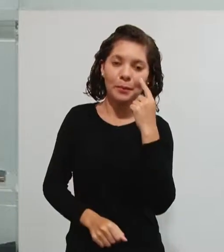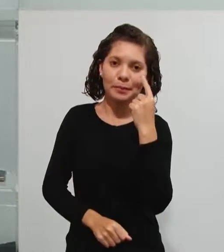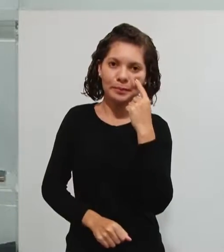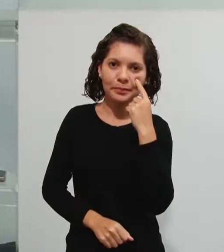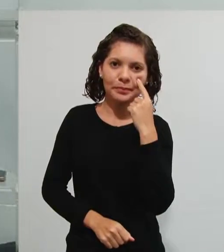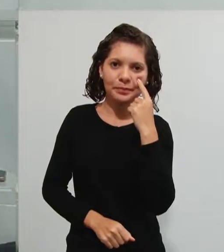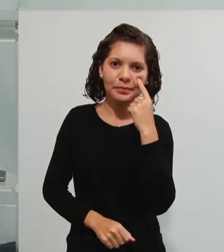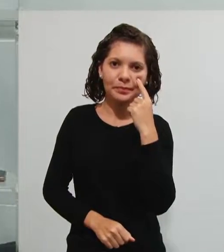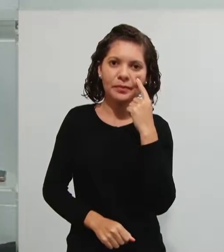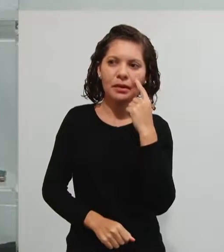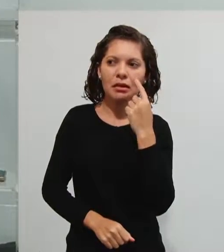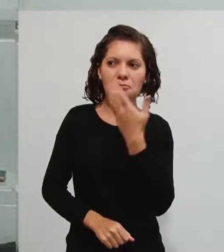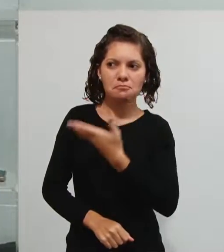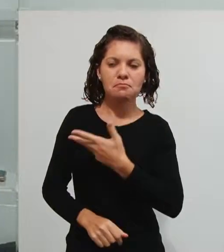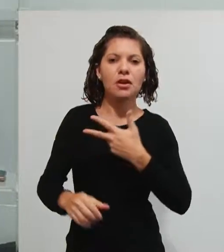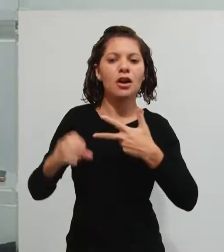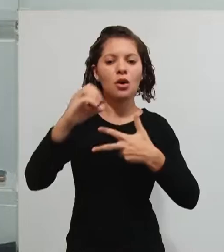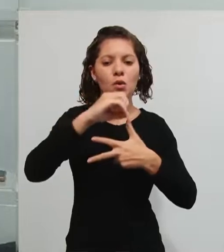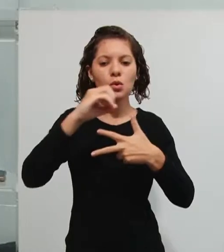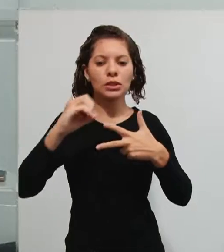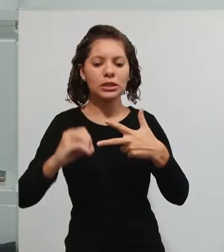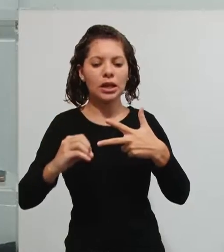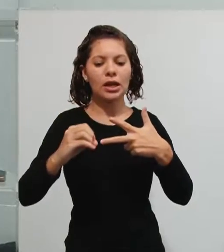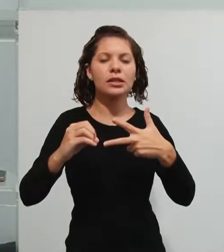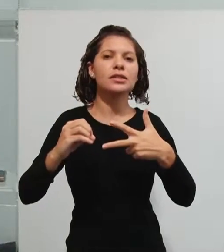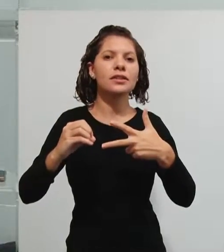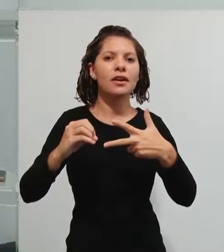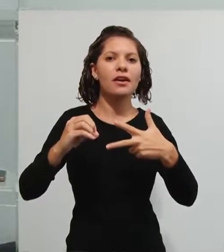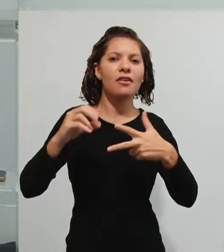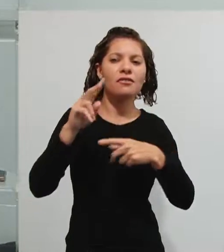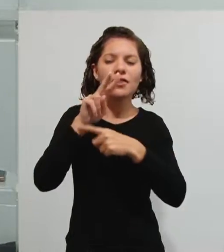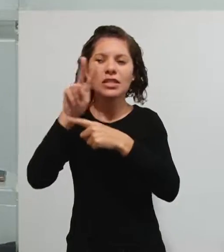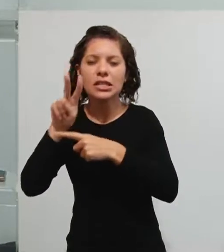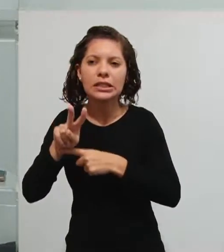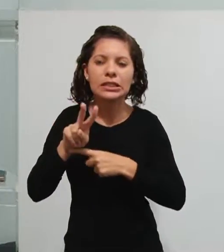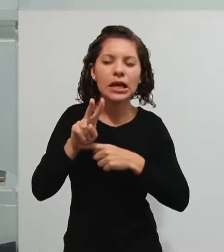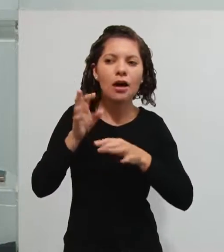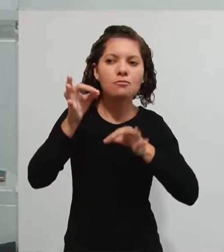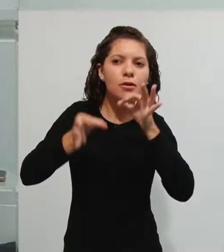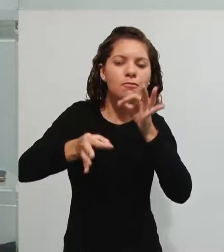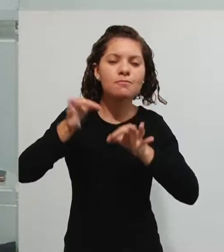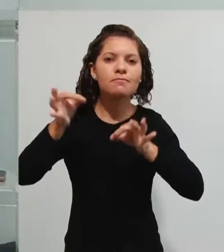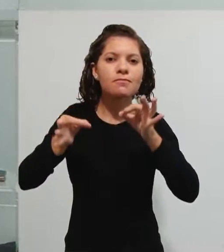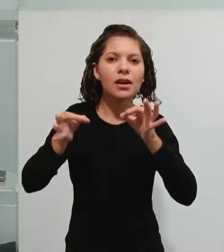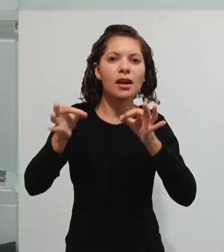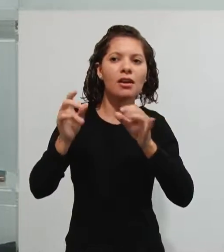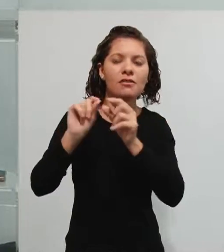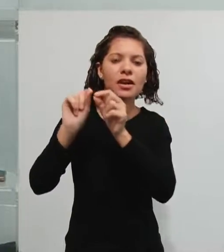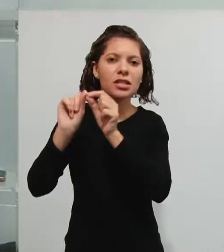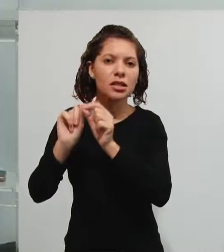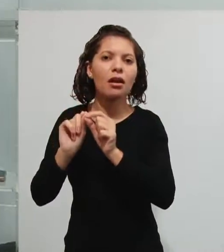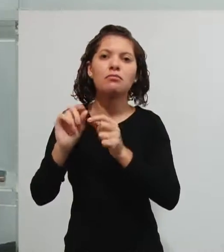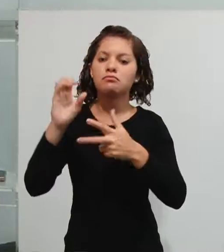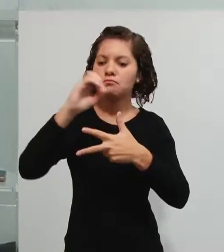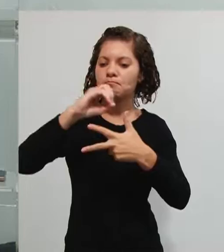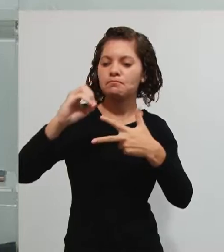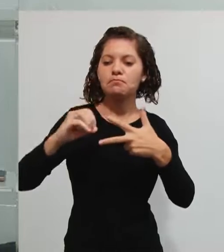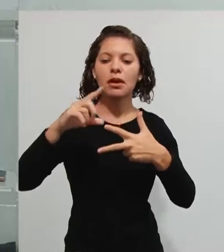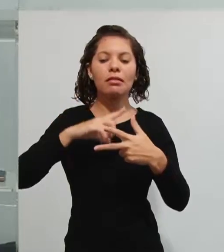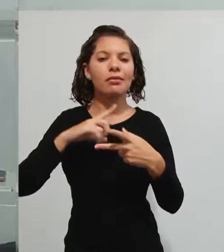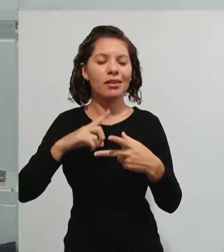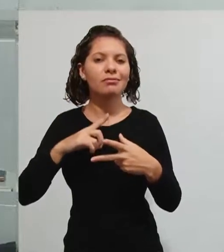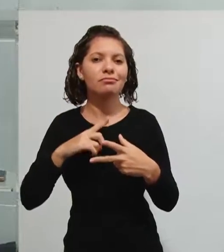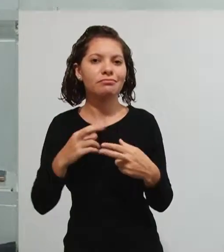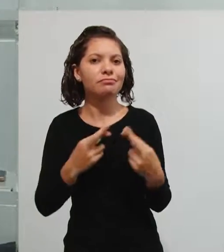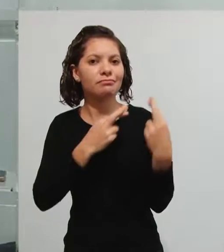para cumprir, para controlar, fiscalizar e executar através do quê? Da resolução